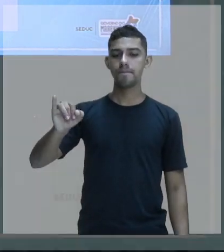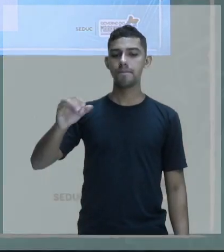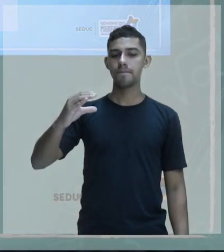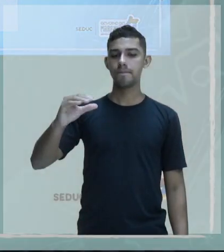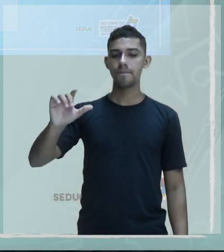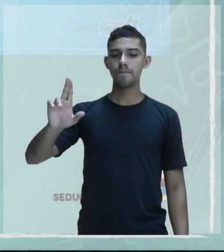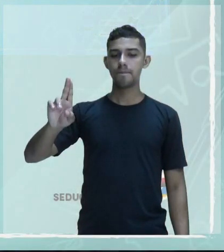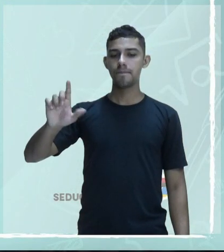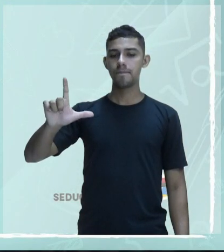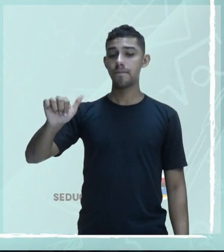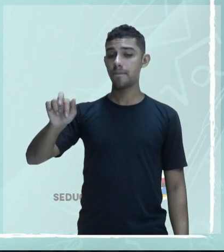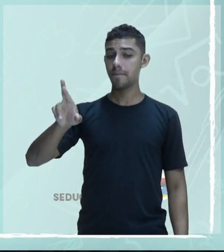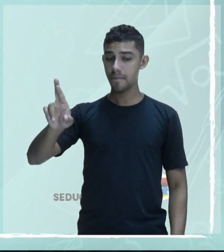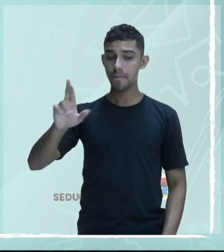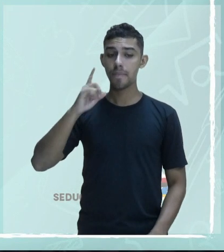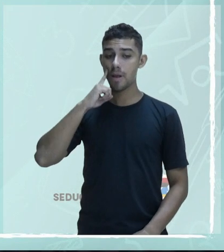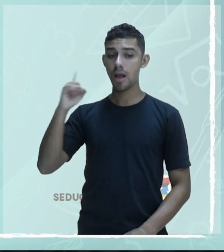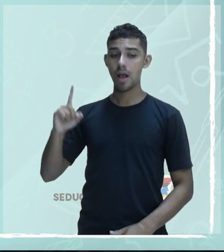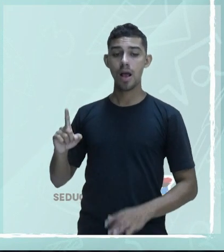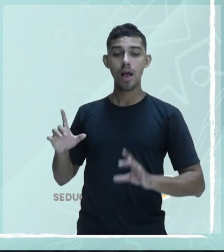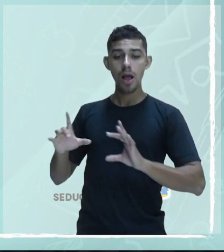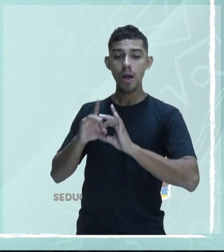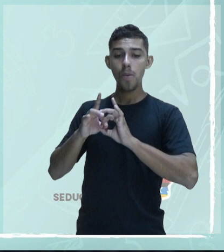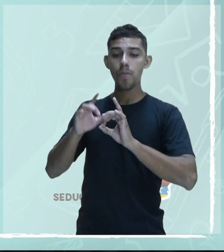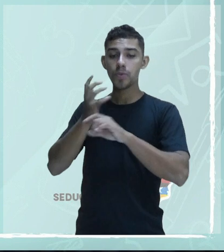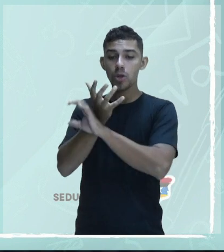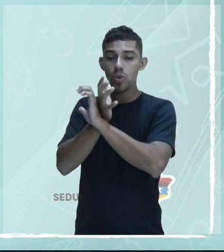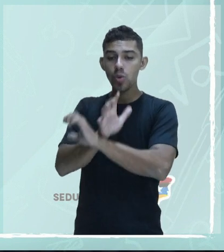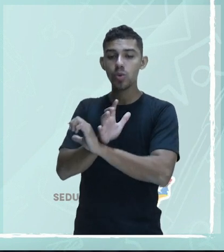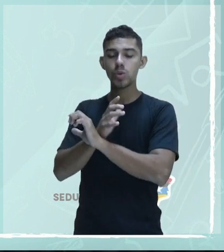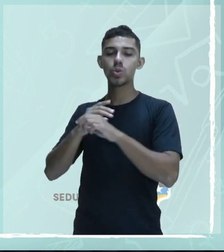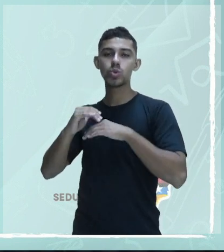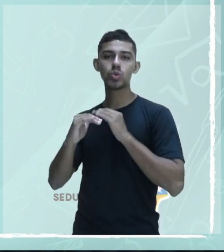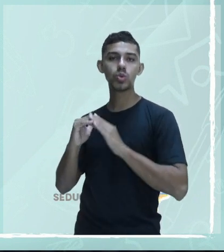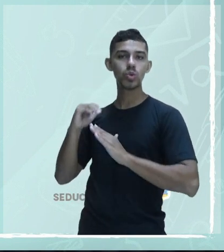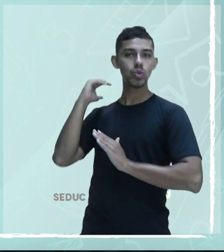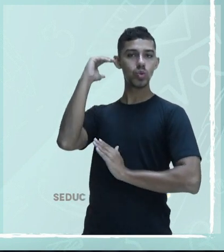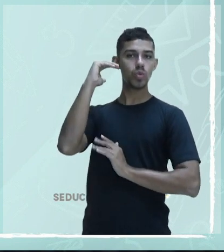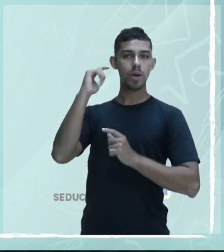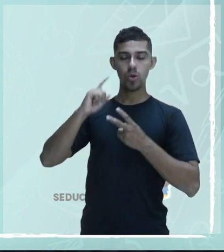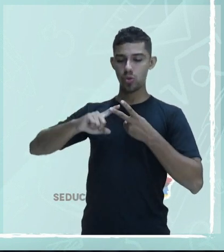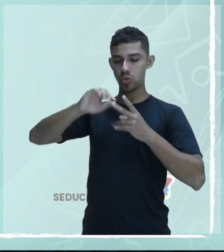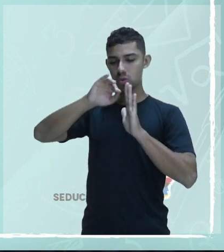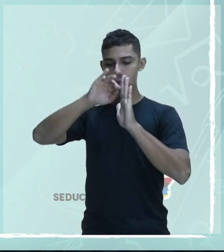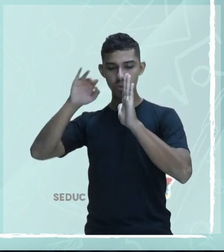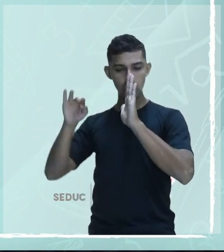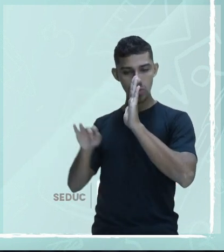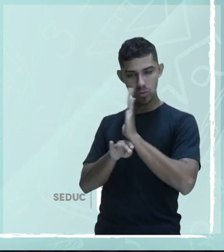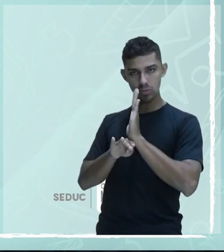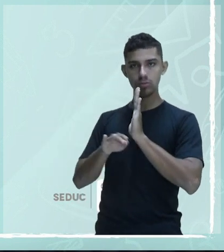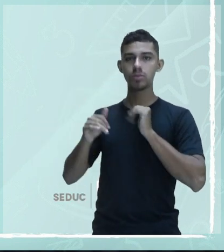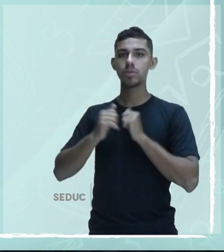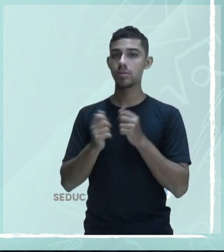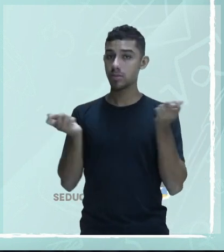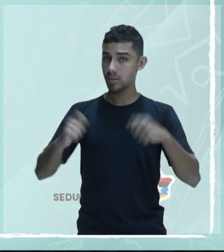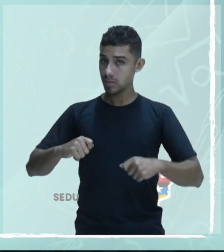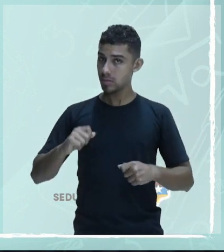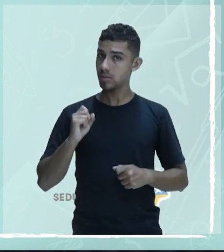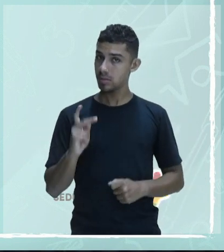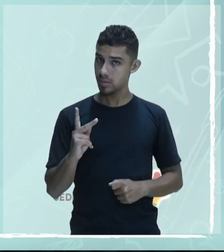esqueleto apendicular, ele reúne os ossos dos membros superiores e dos membros inferiores, tá